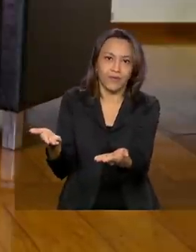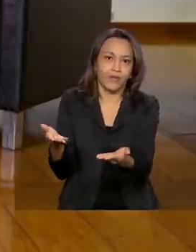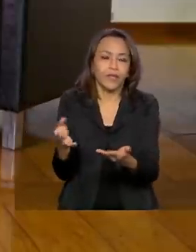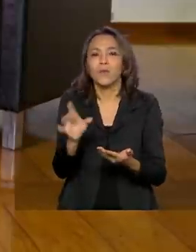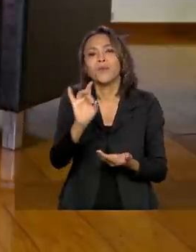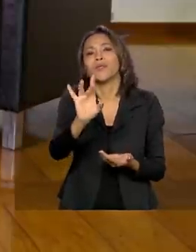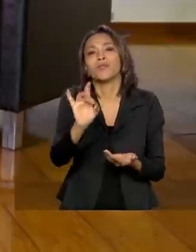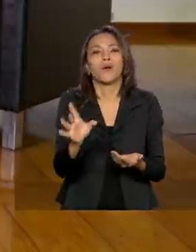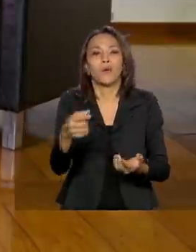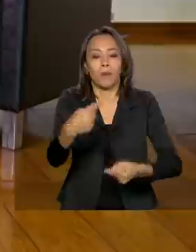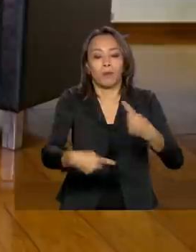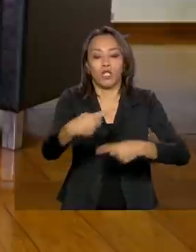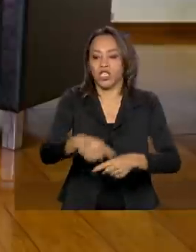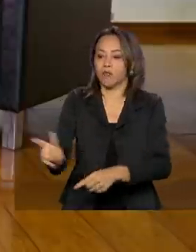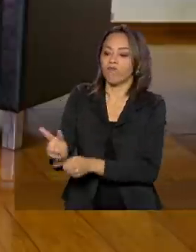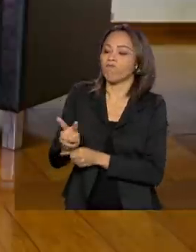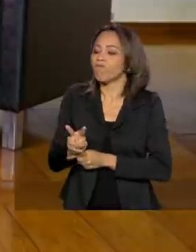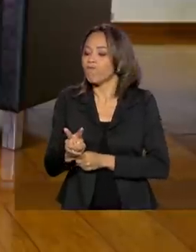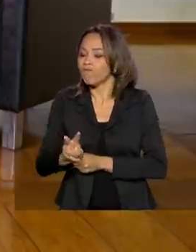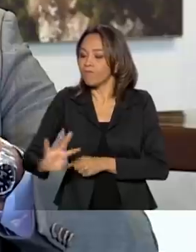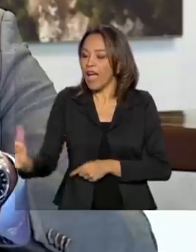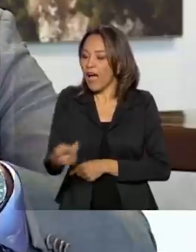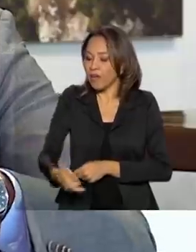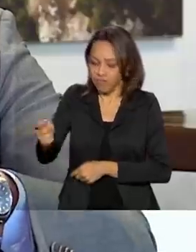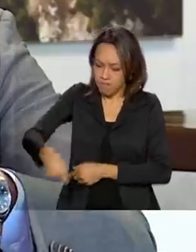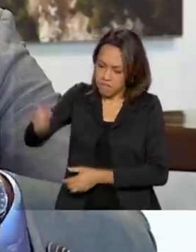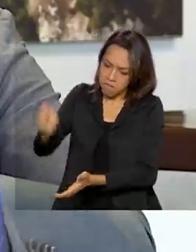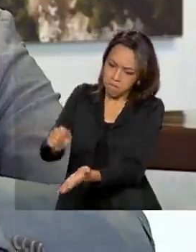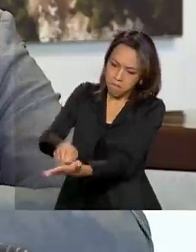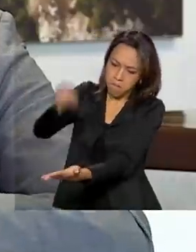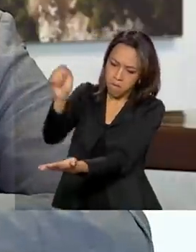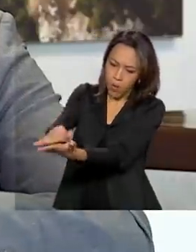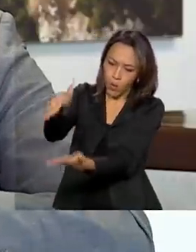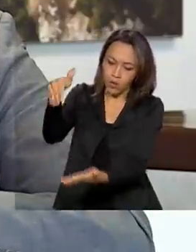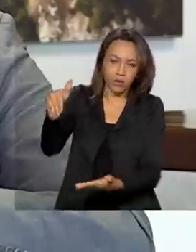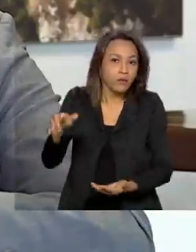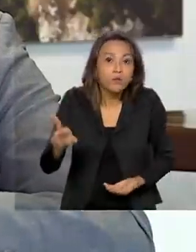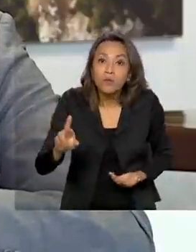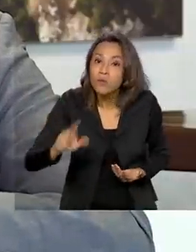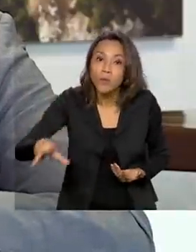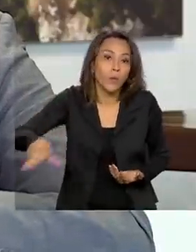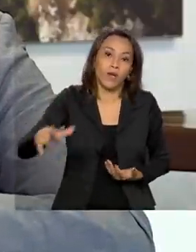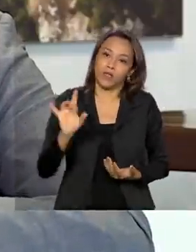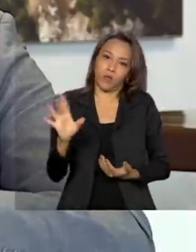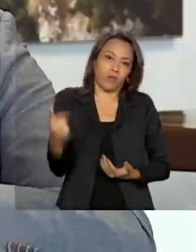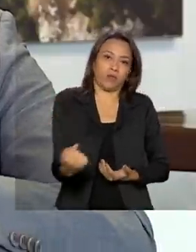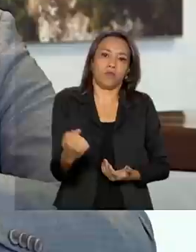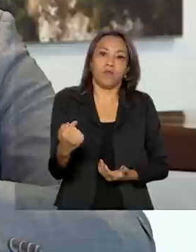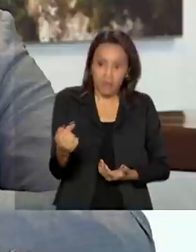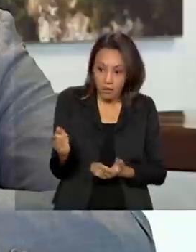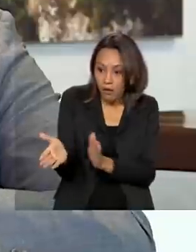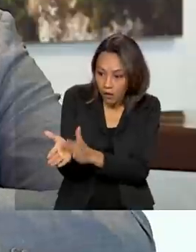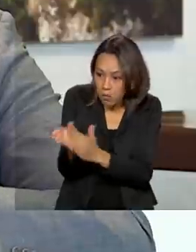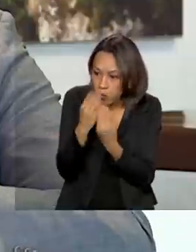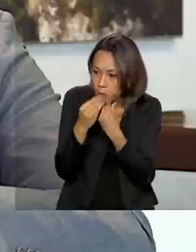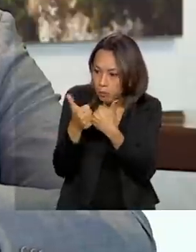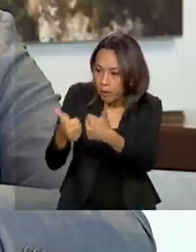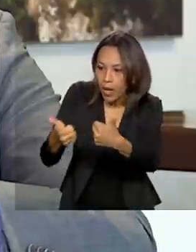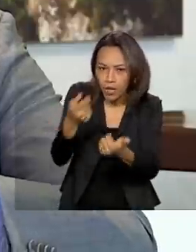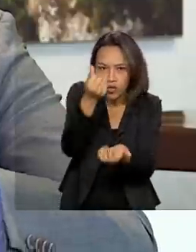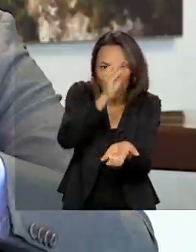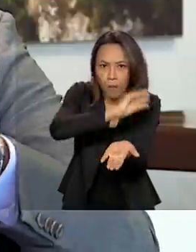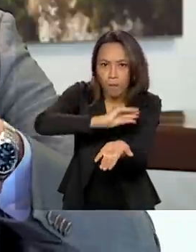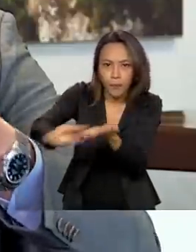de uma política de fiscalizar e punir quem faz coisa errada, mas de prestigiar quem faz as coisas bem feito. O programa Floresta